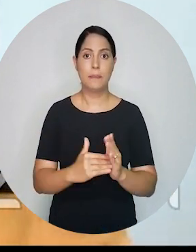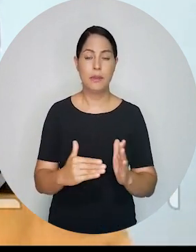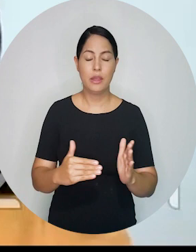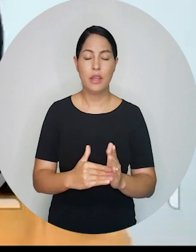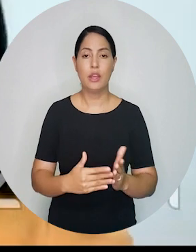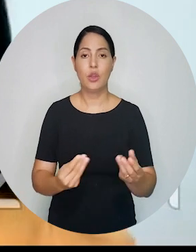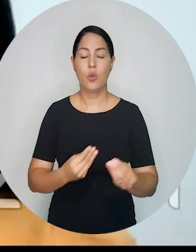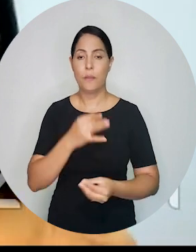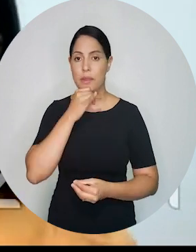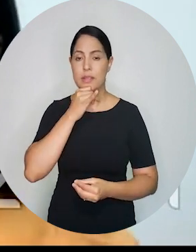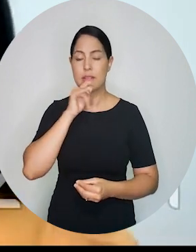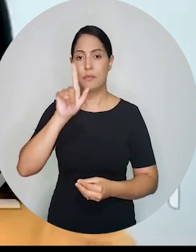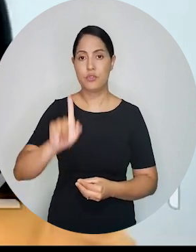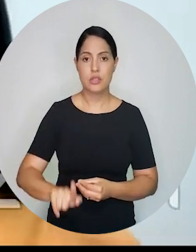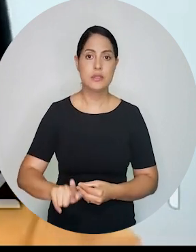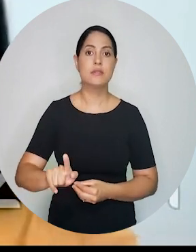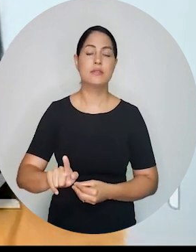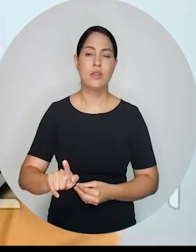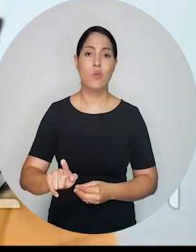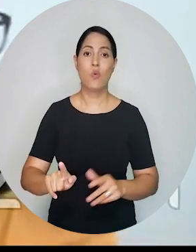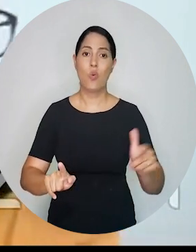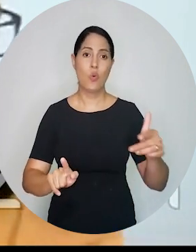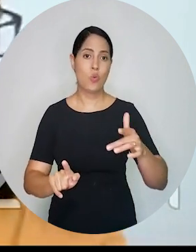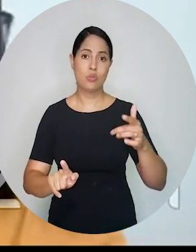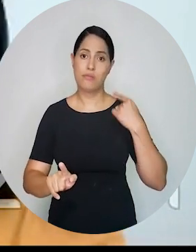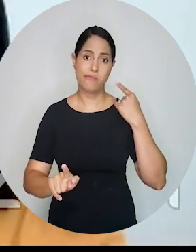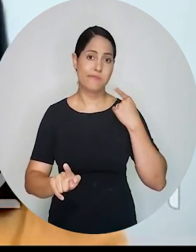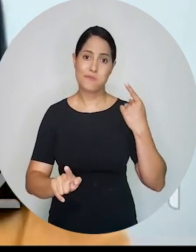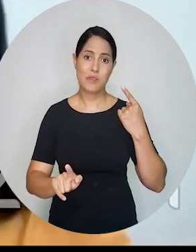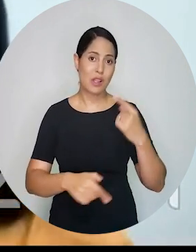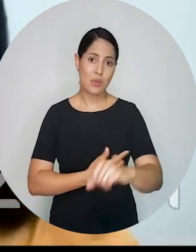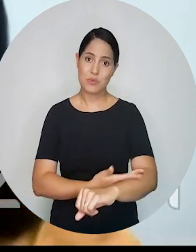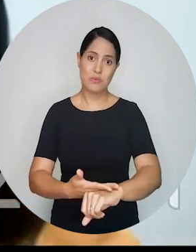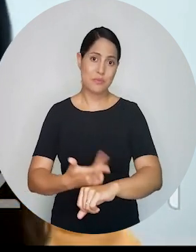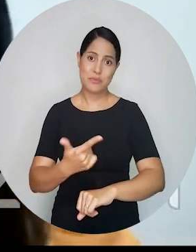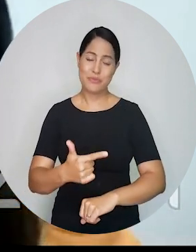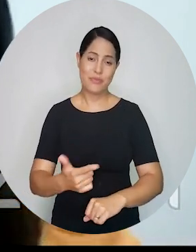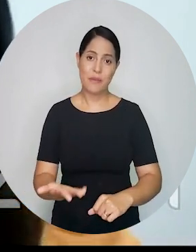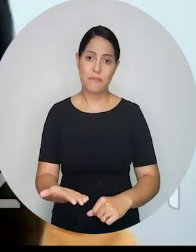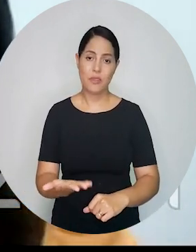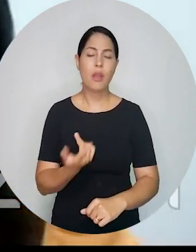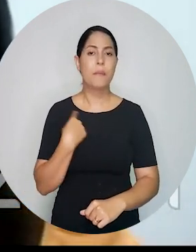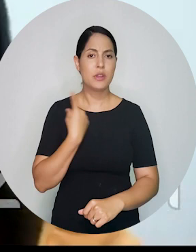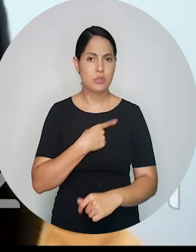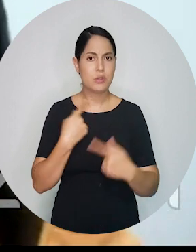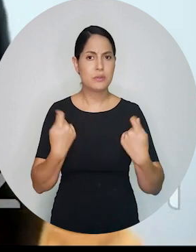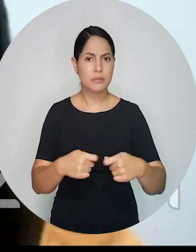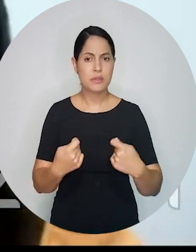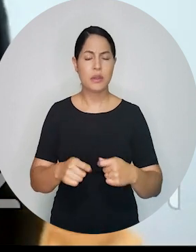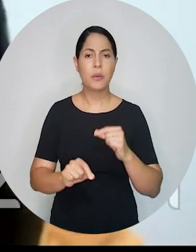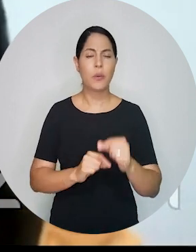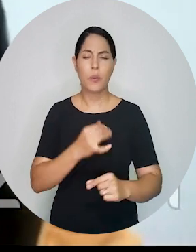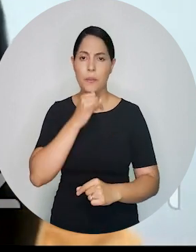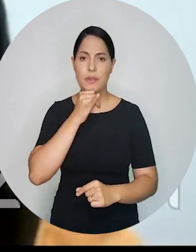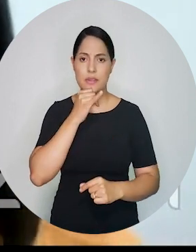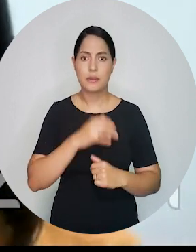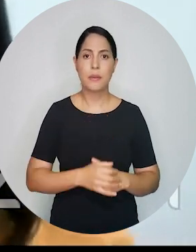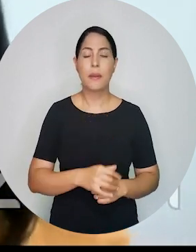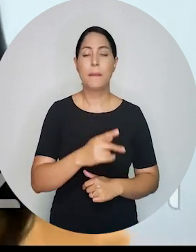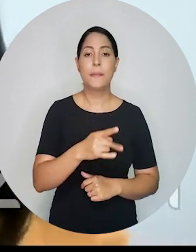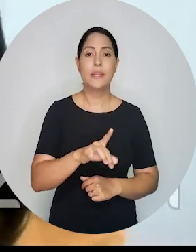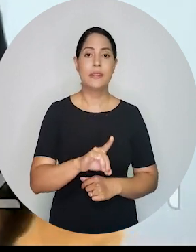utilizar metodologias de gestão que a maioria dos nossos colegas não estão habituados. Então, hoje a gente sabe o que é um